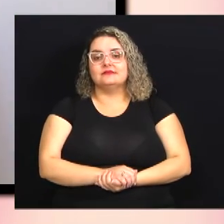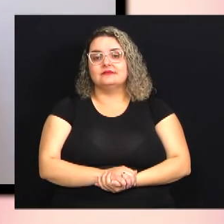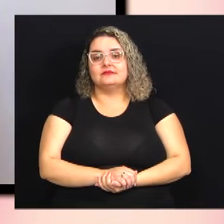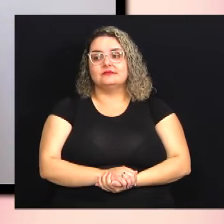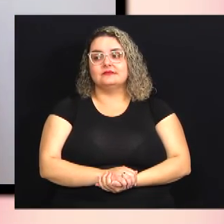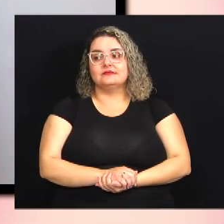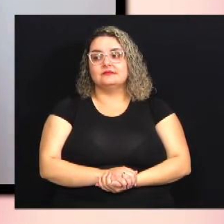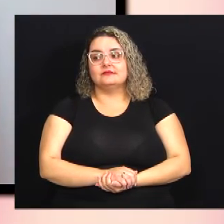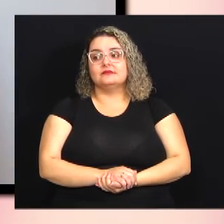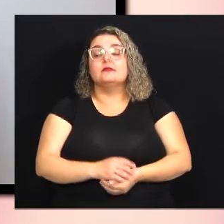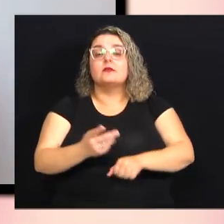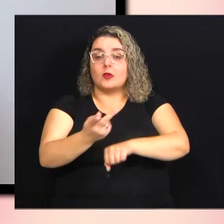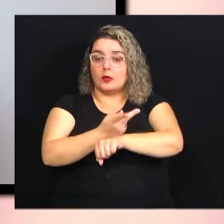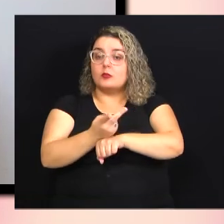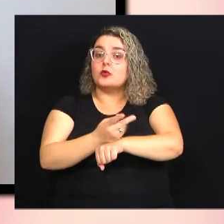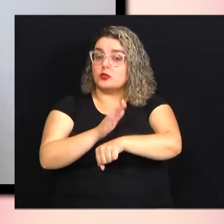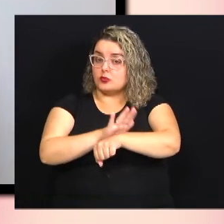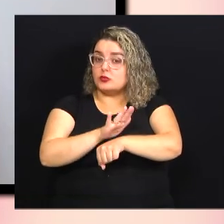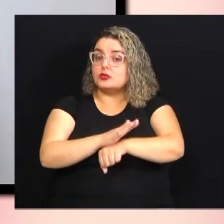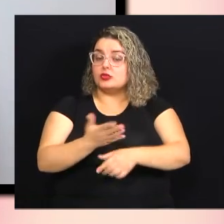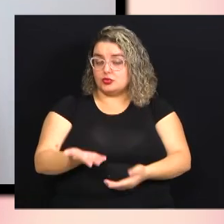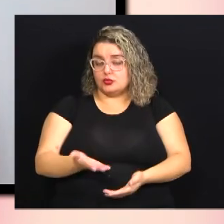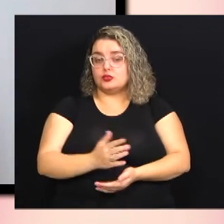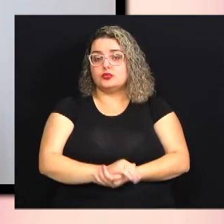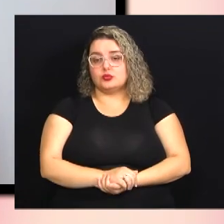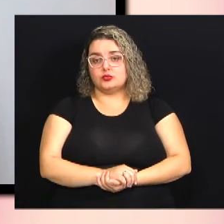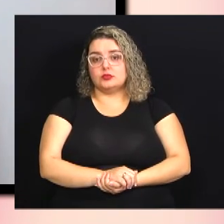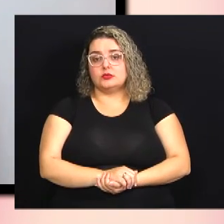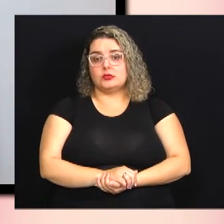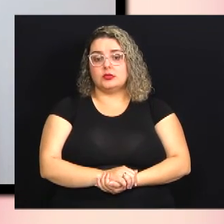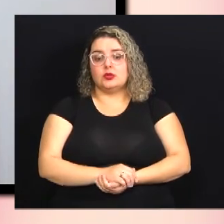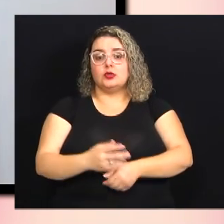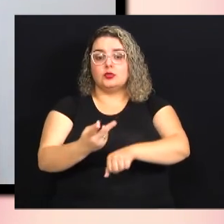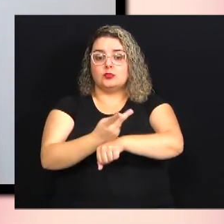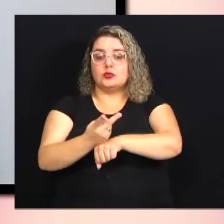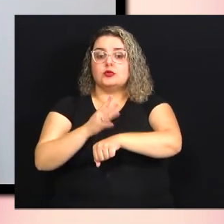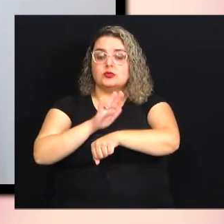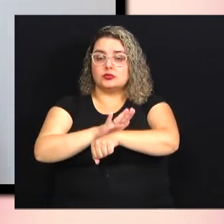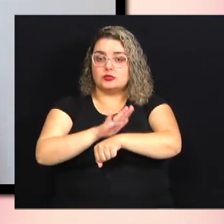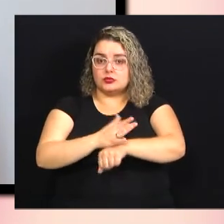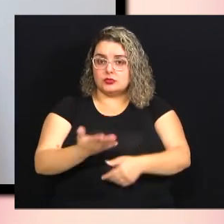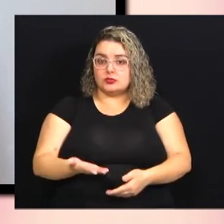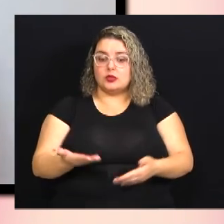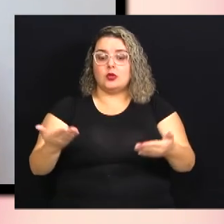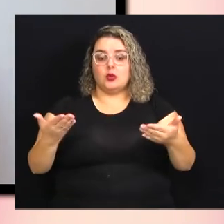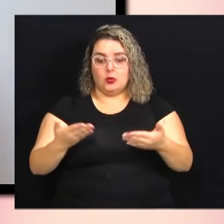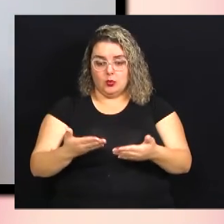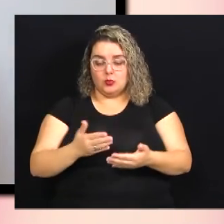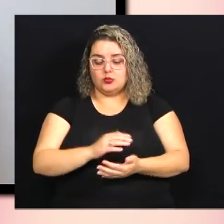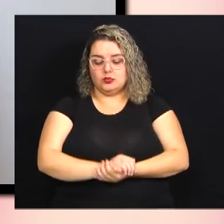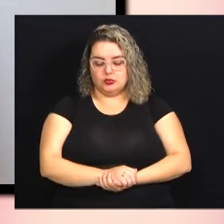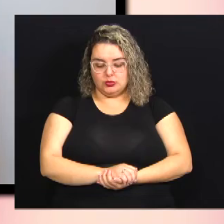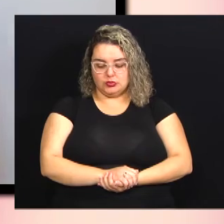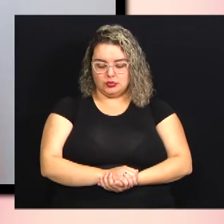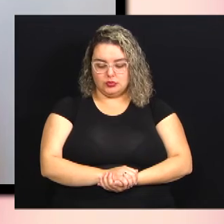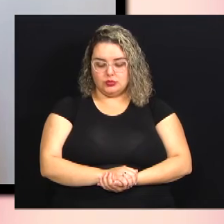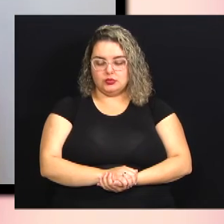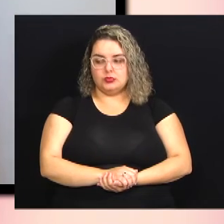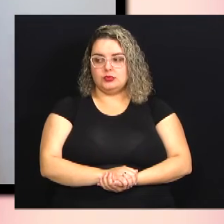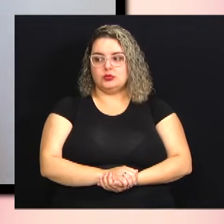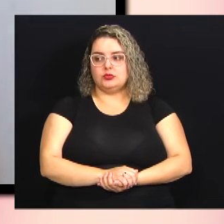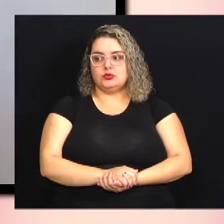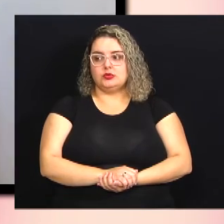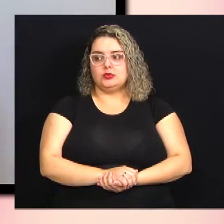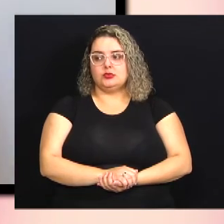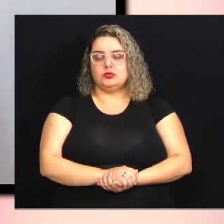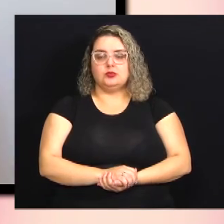Assim, que procure ajuda, né? Que procure ajuda. Hoje em dia, além